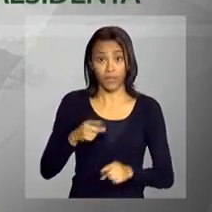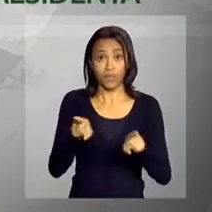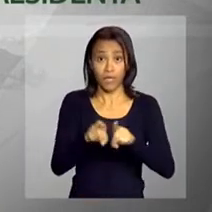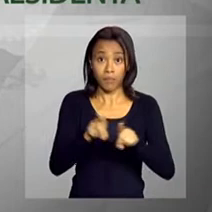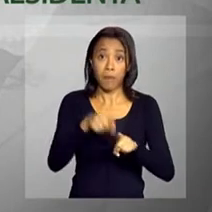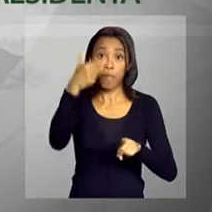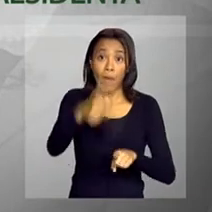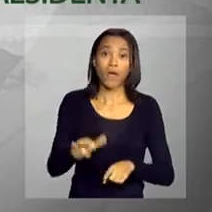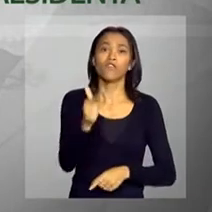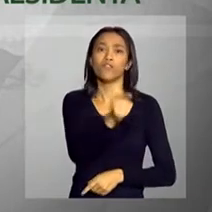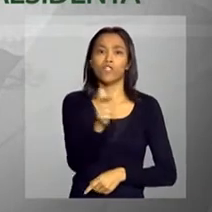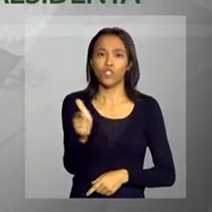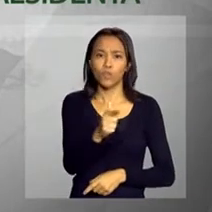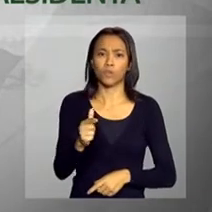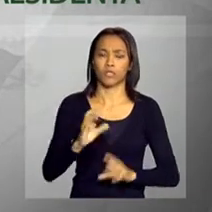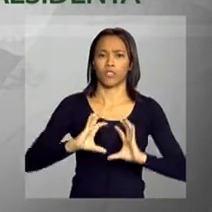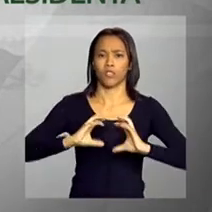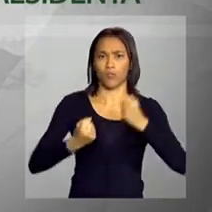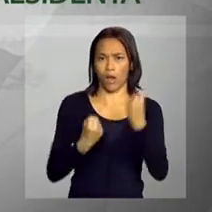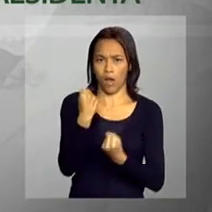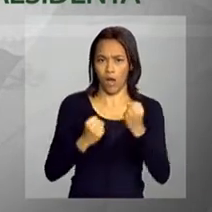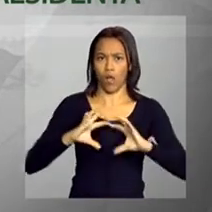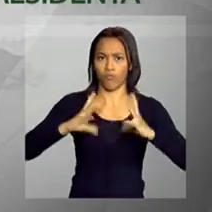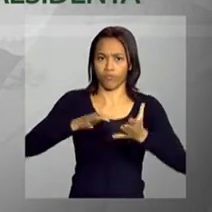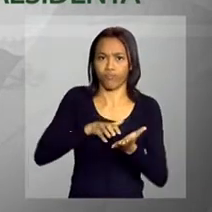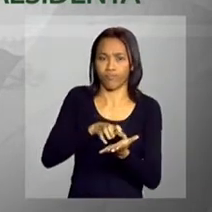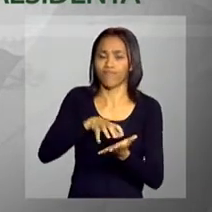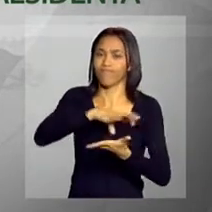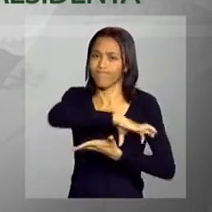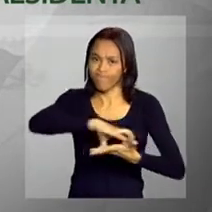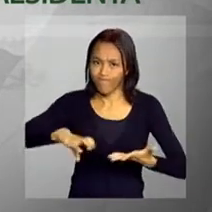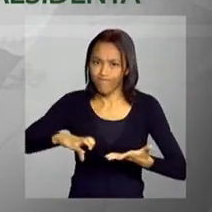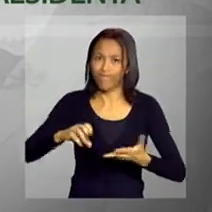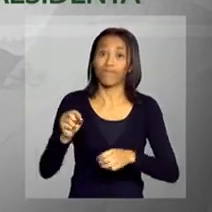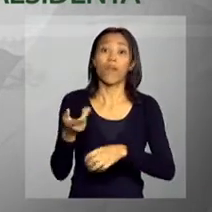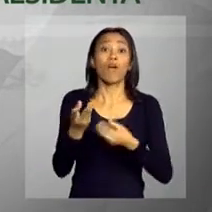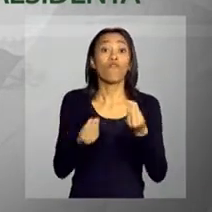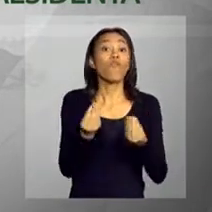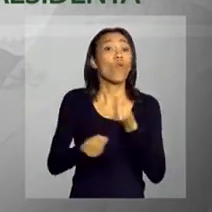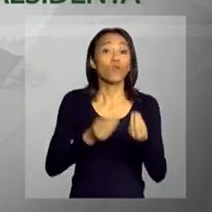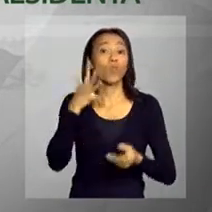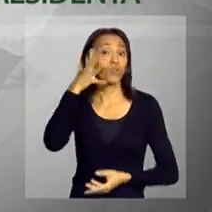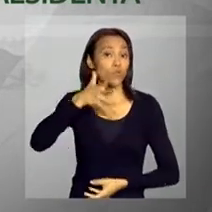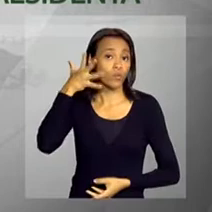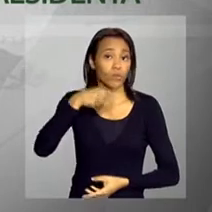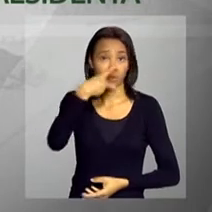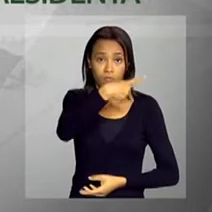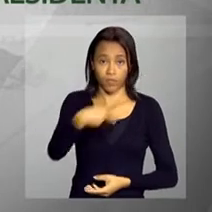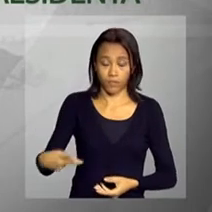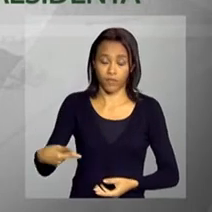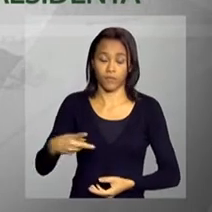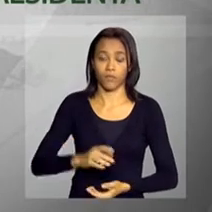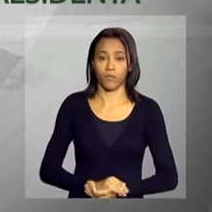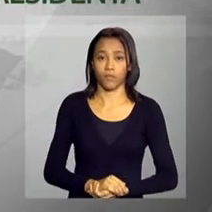de 22 retroescavadeiras a municípios paraibanos. Veja como foi o discurso da presidenta.